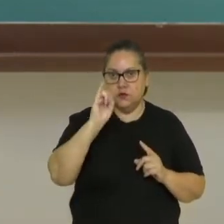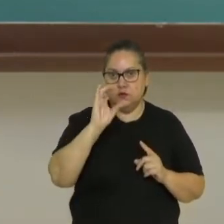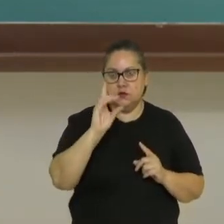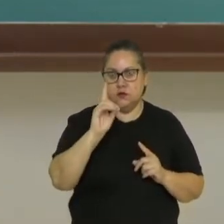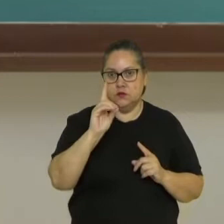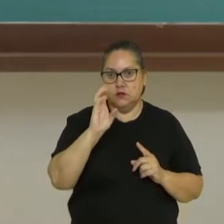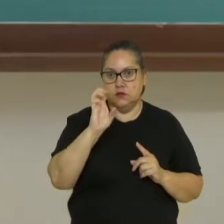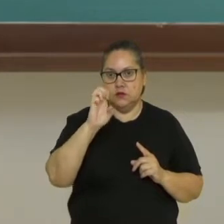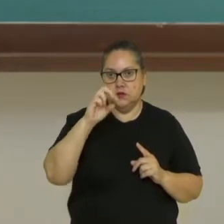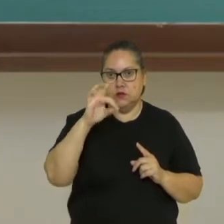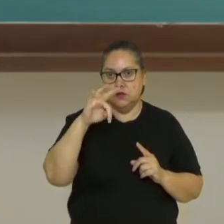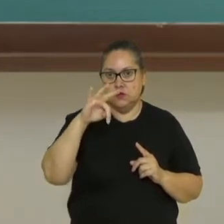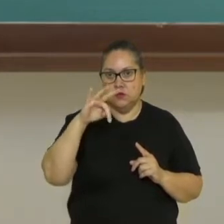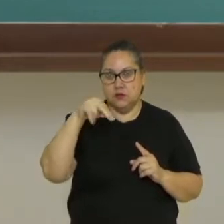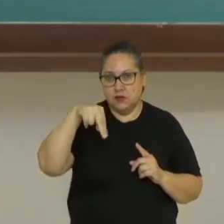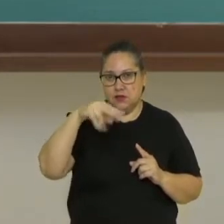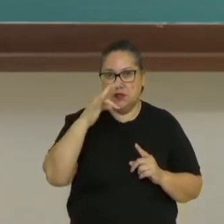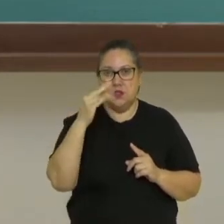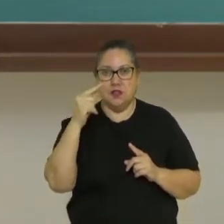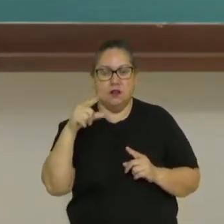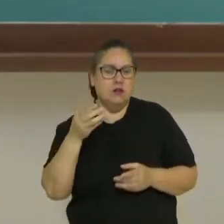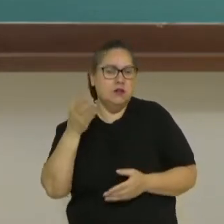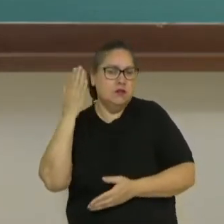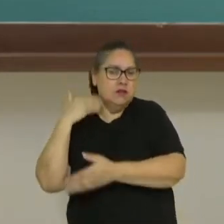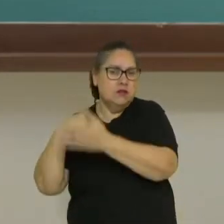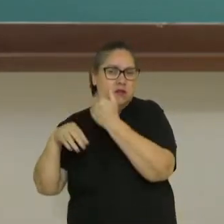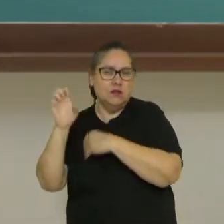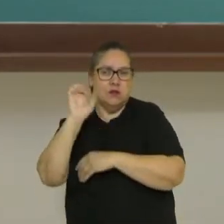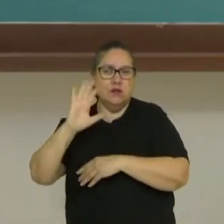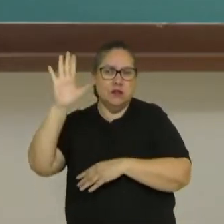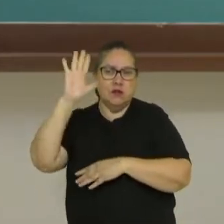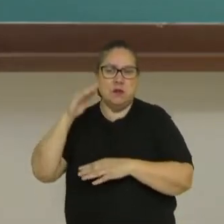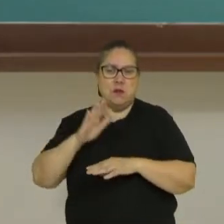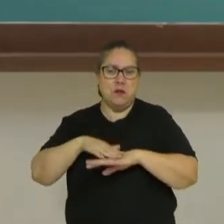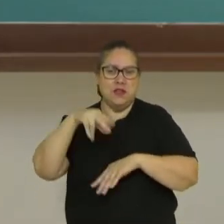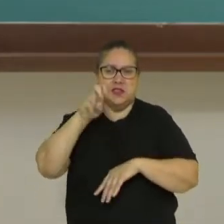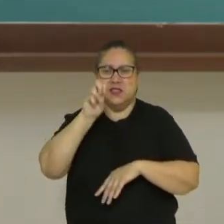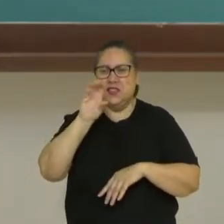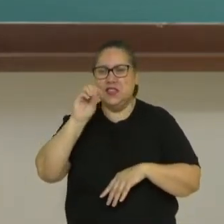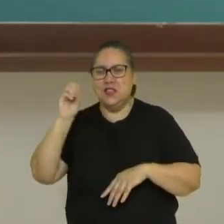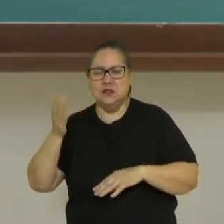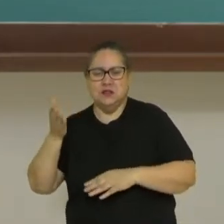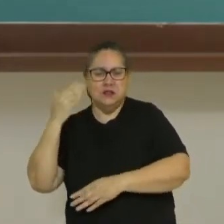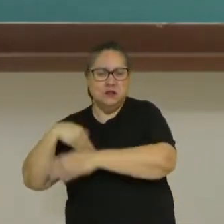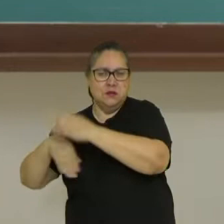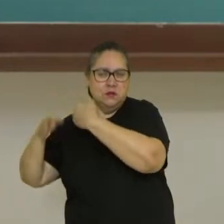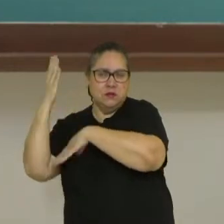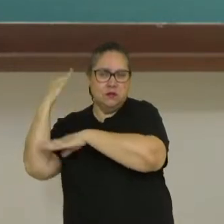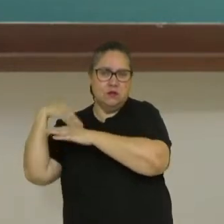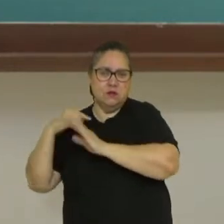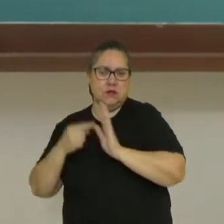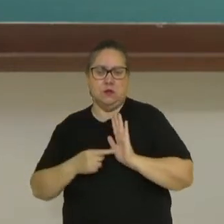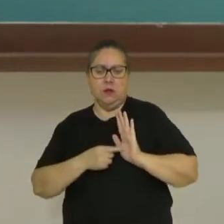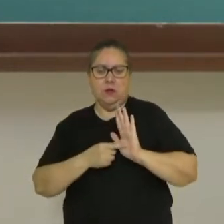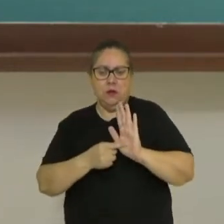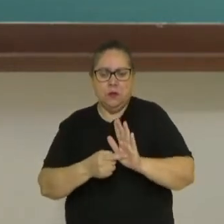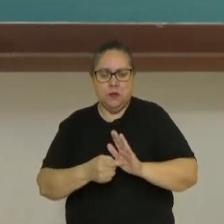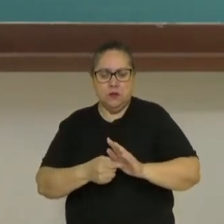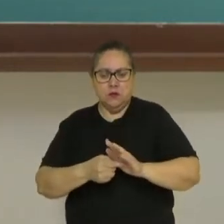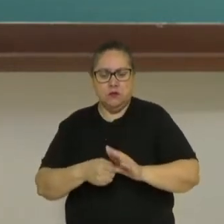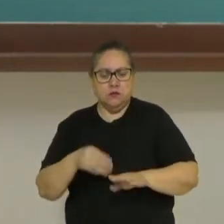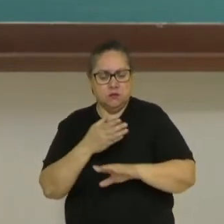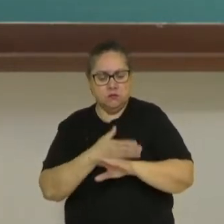os acontecimentos da Europa lá atrás, há mais de 500 anos, ainda refletem em